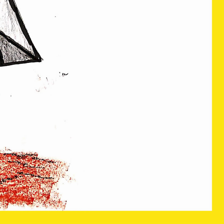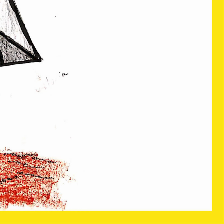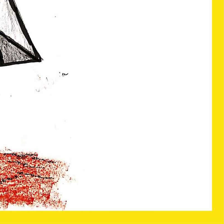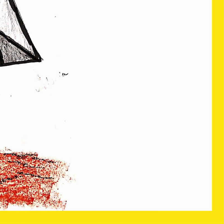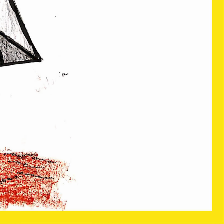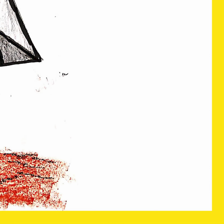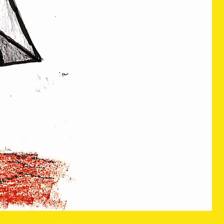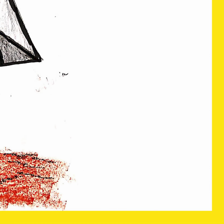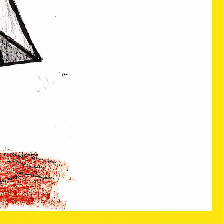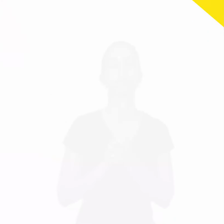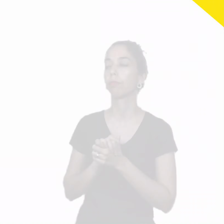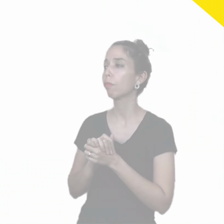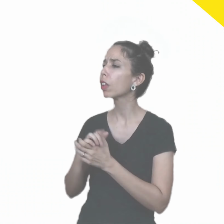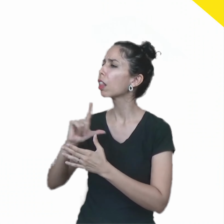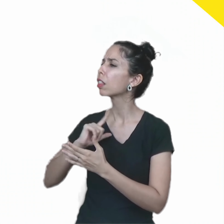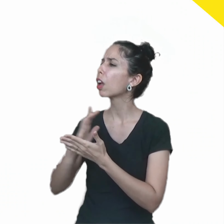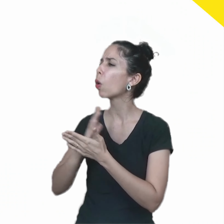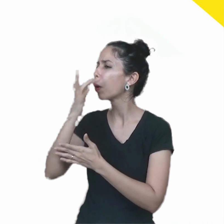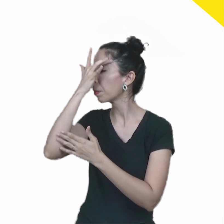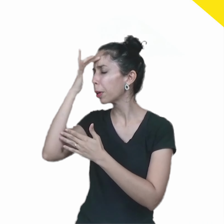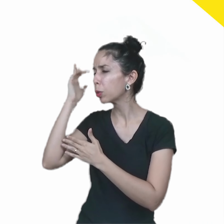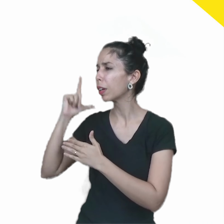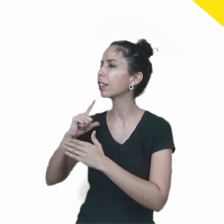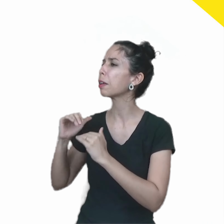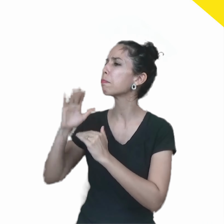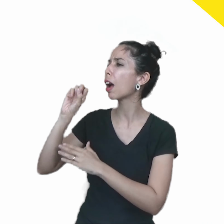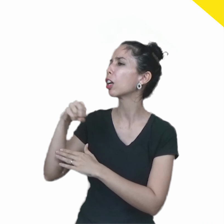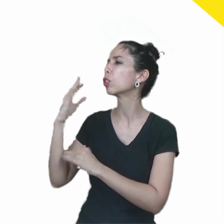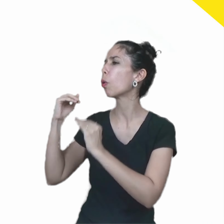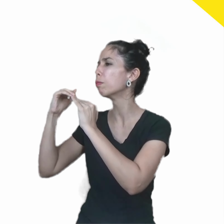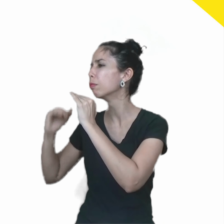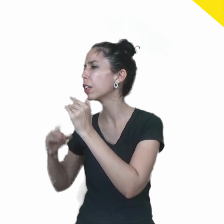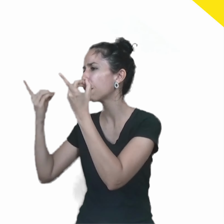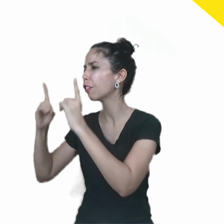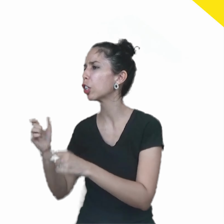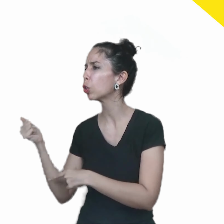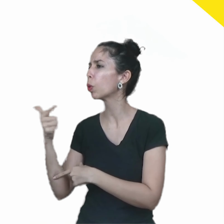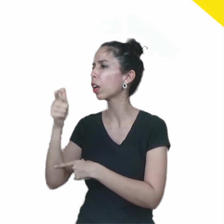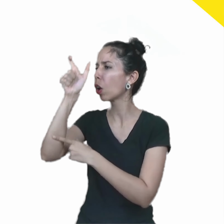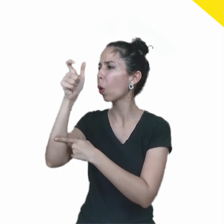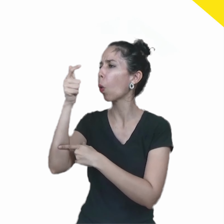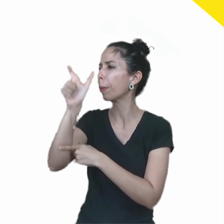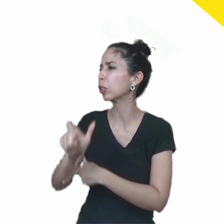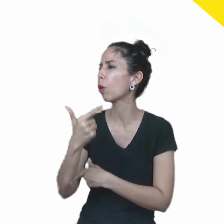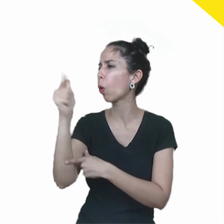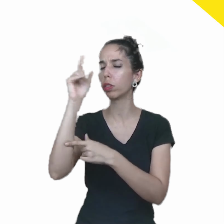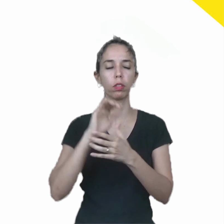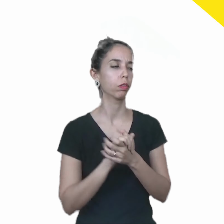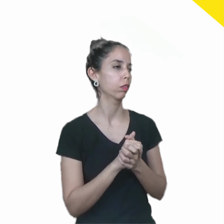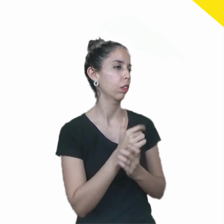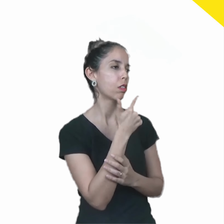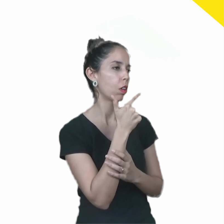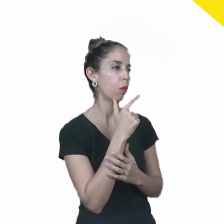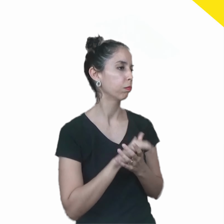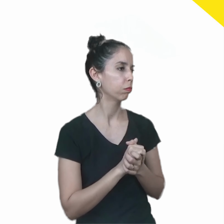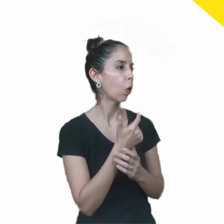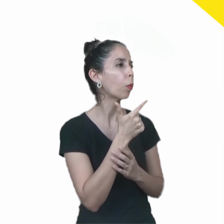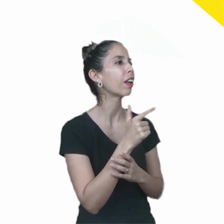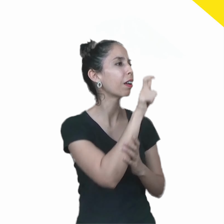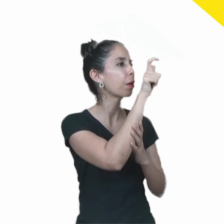sobre um chão vermelho Existe uma pessoa com mais ou menos deficiência que a outra? Não Não existe uma